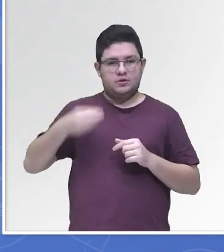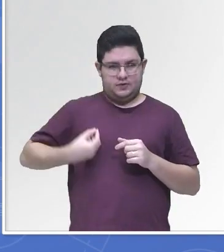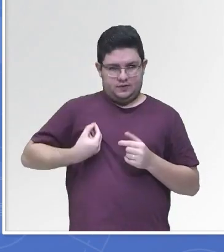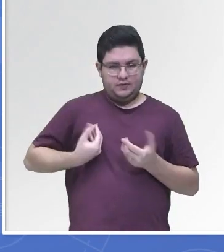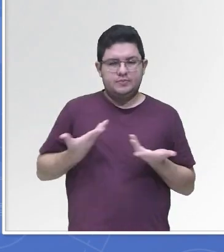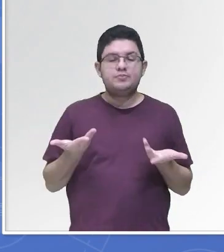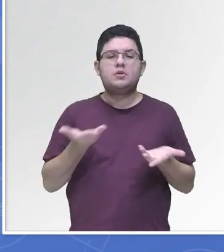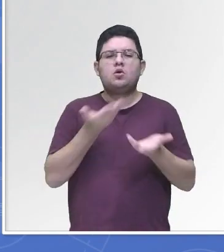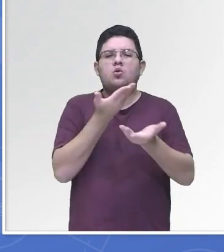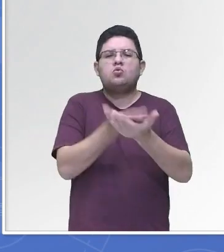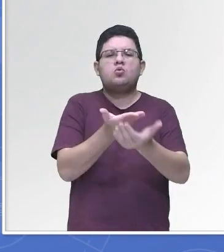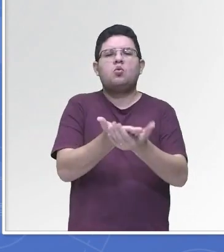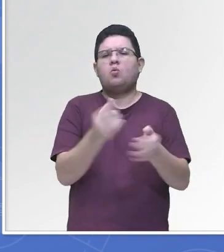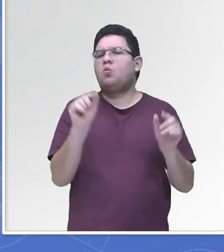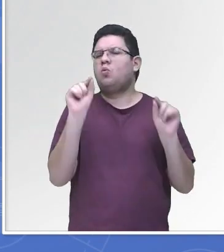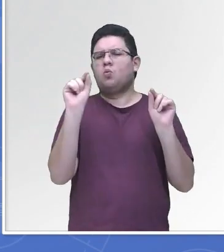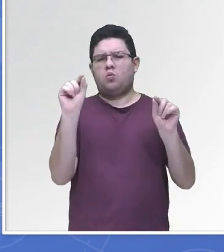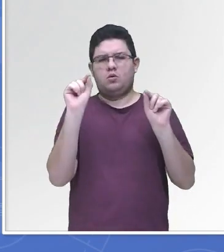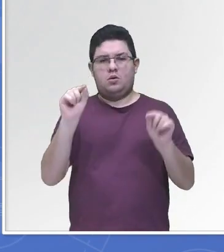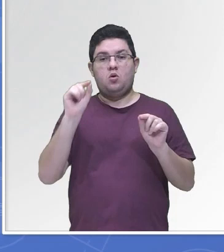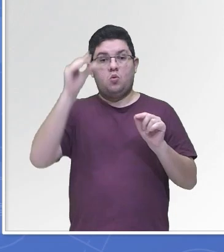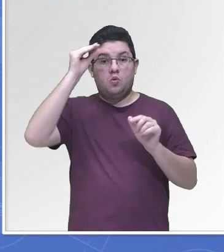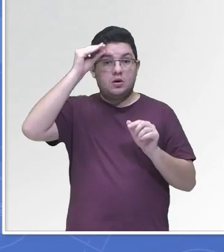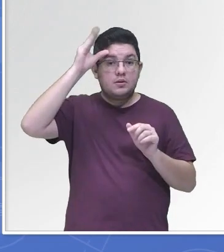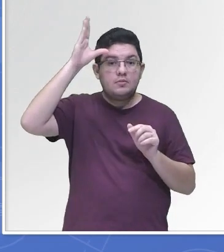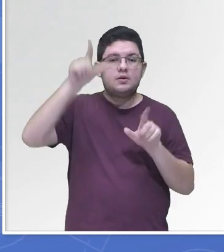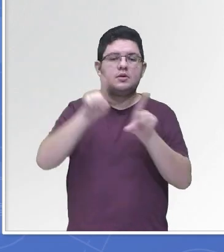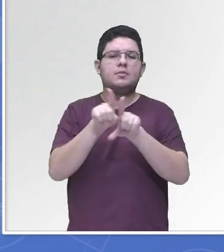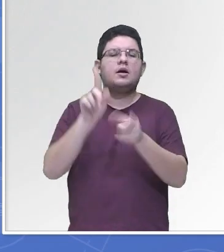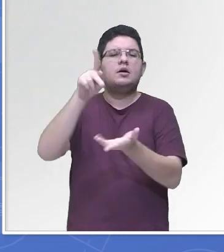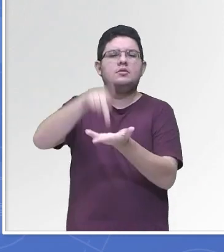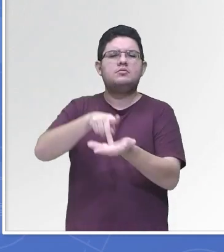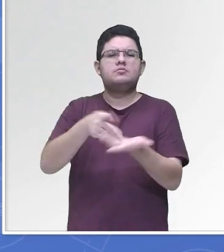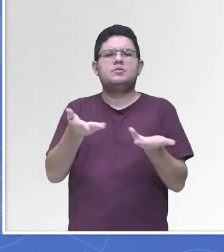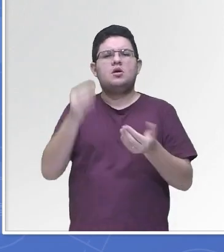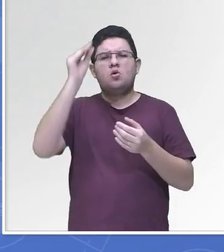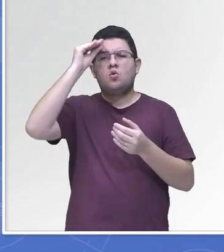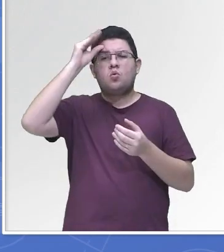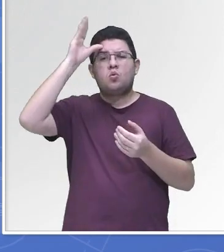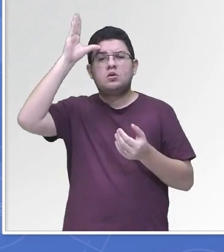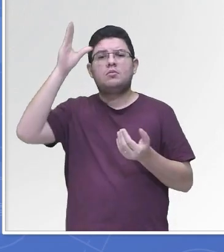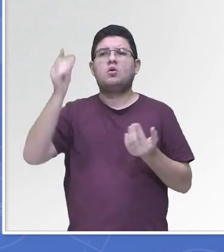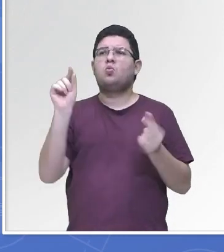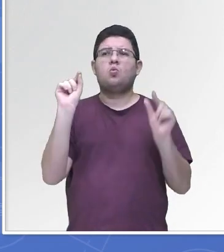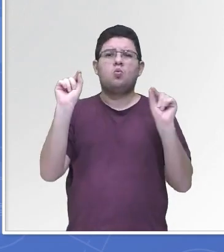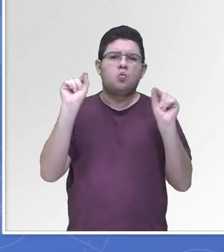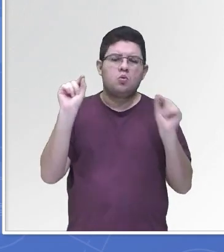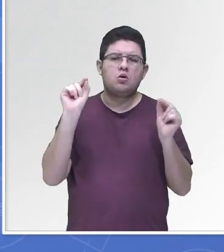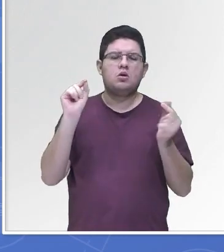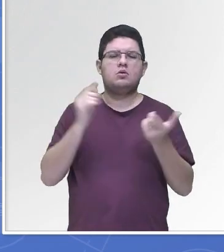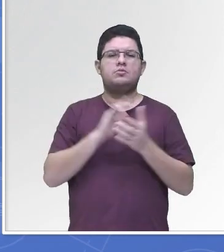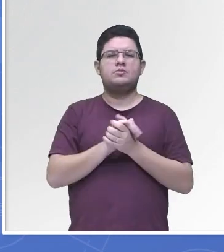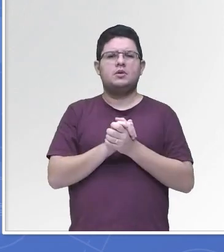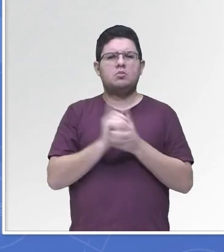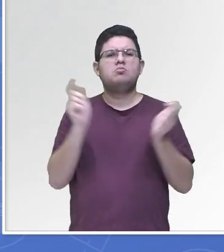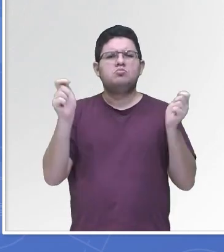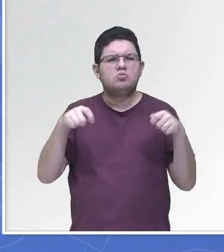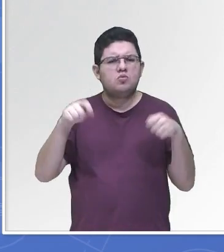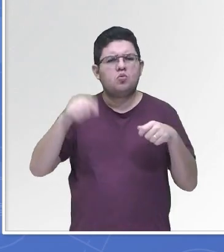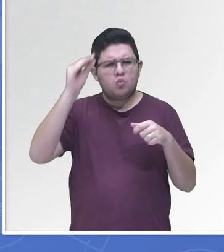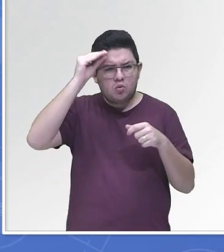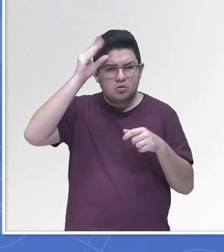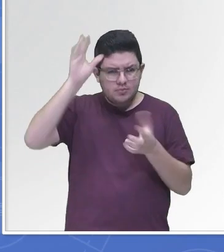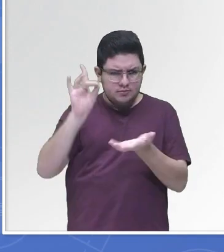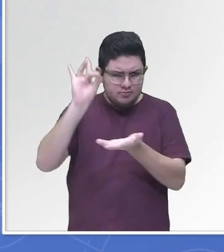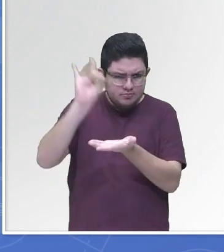conheço? O que eu posso conhecer? Quais são as fontes desse conhecimento? É possível chegar a uma verdade absoluta? Então, tudo